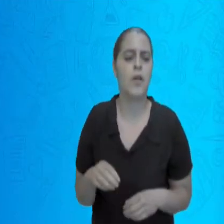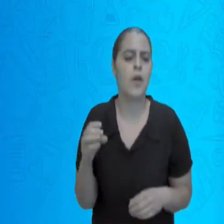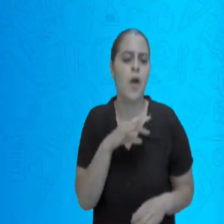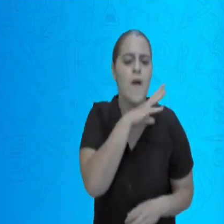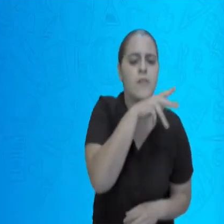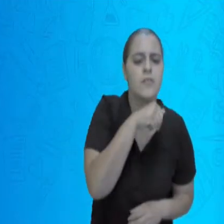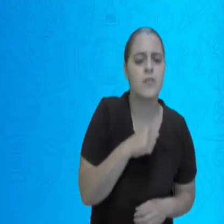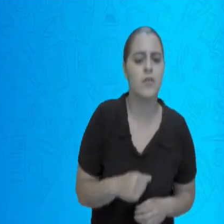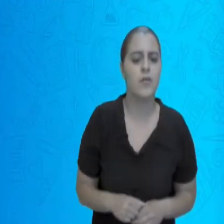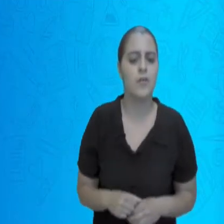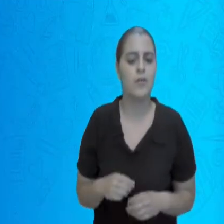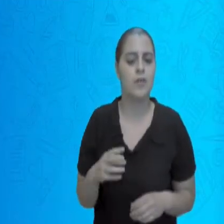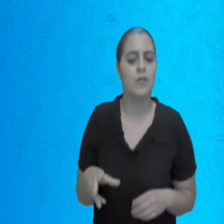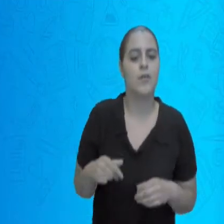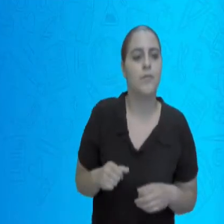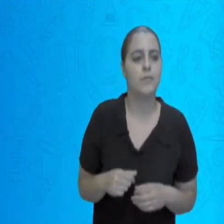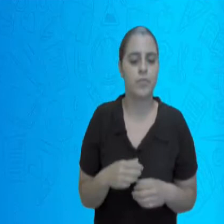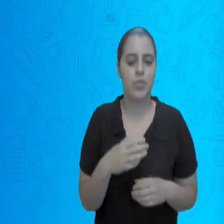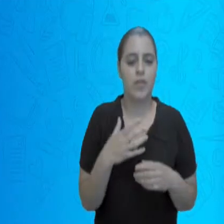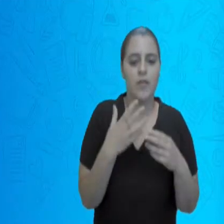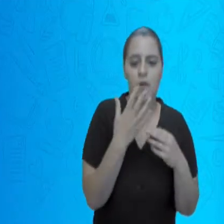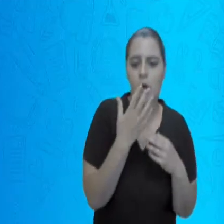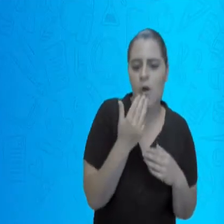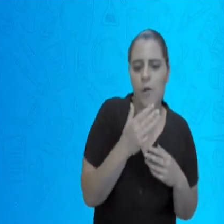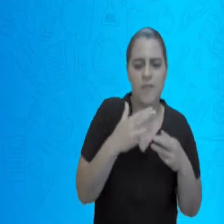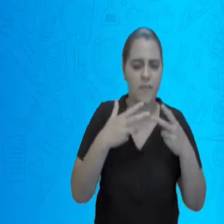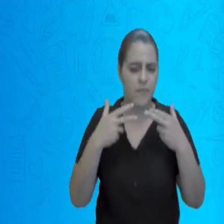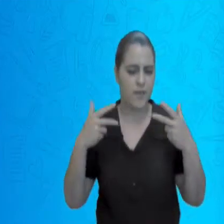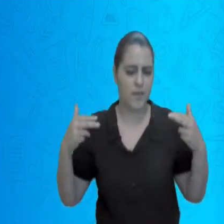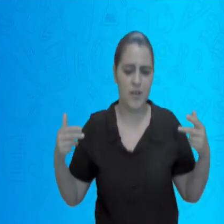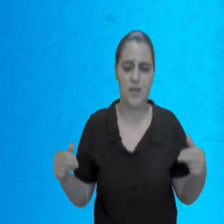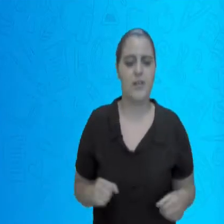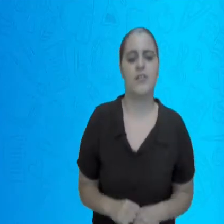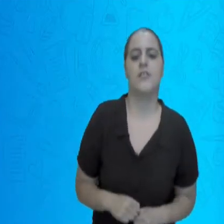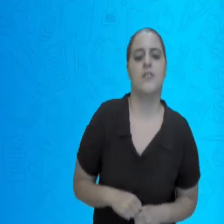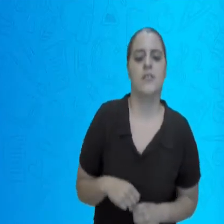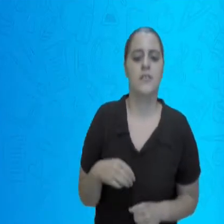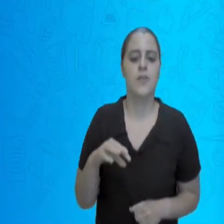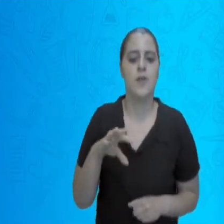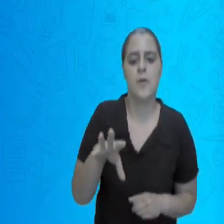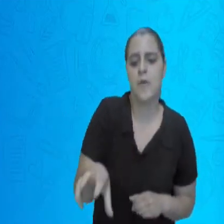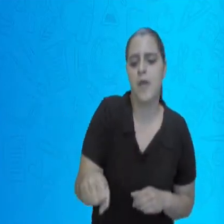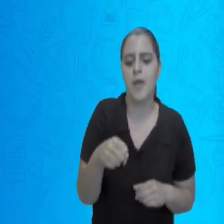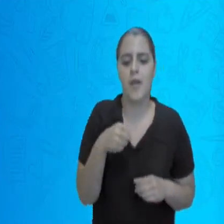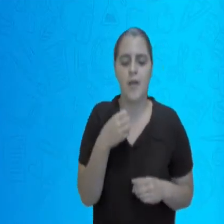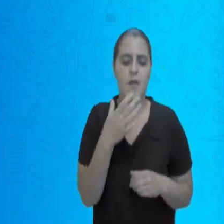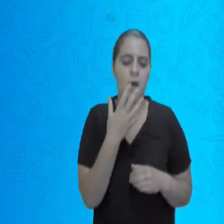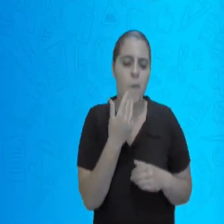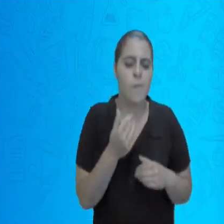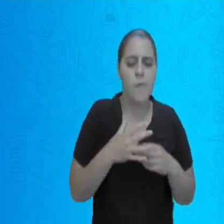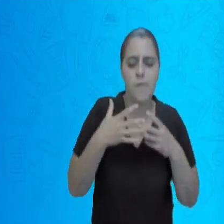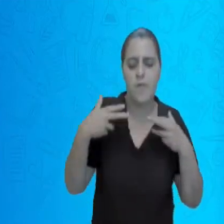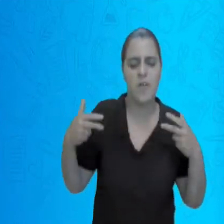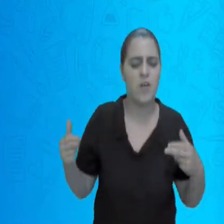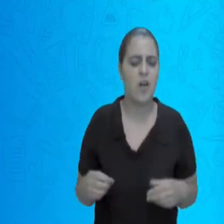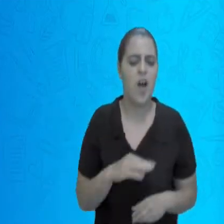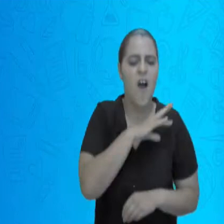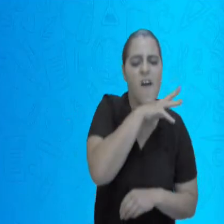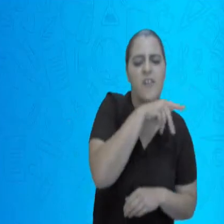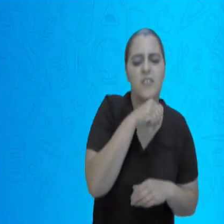animal que consegue se alimentar de qualquer espécie, de tudo. Ele tem